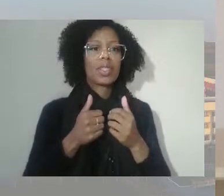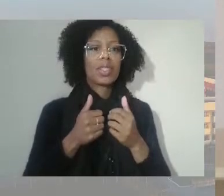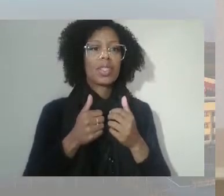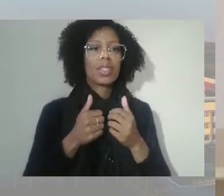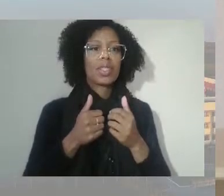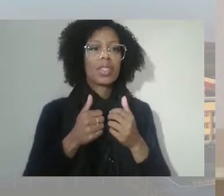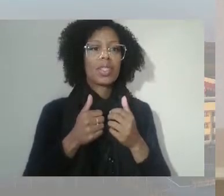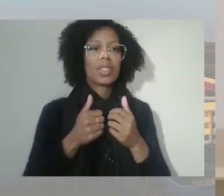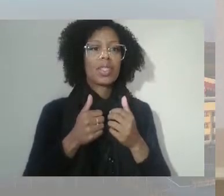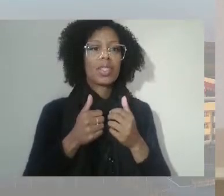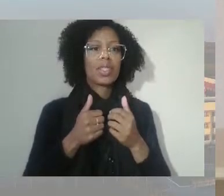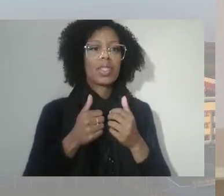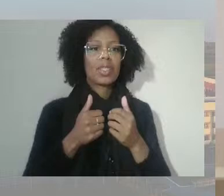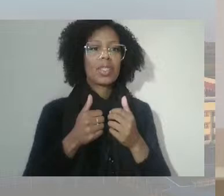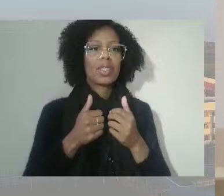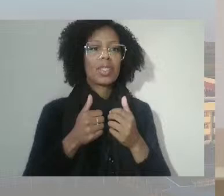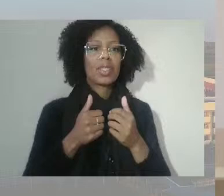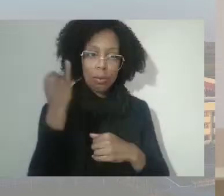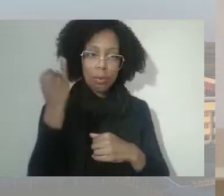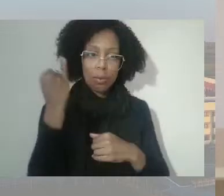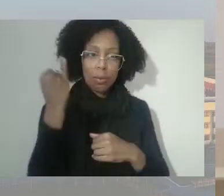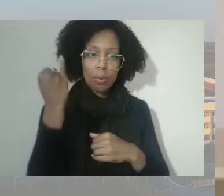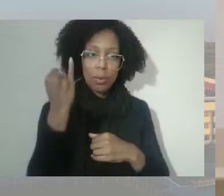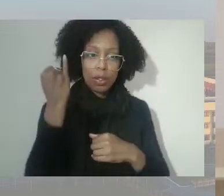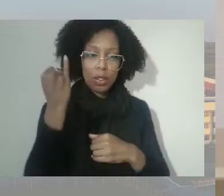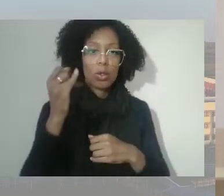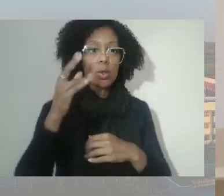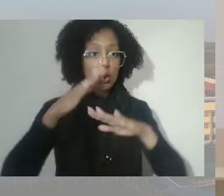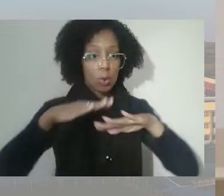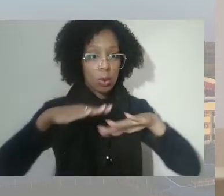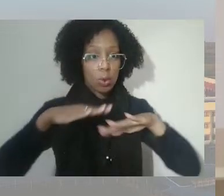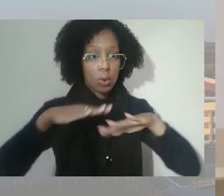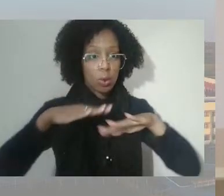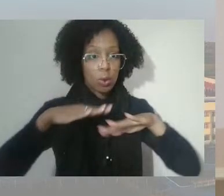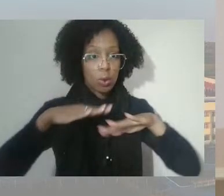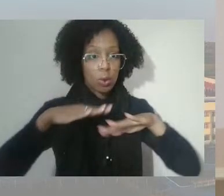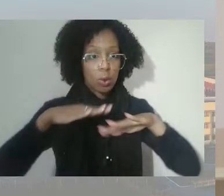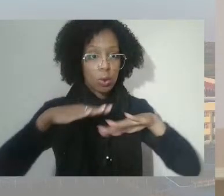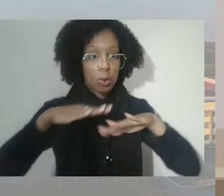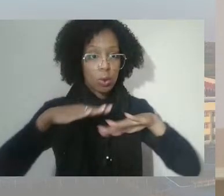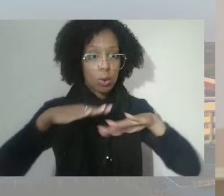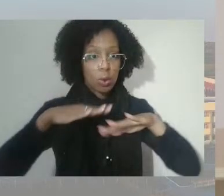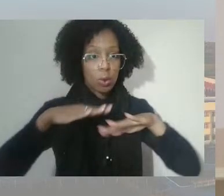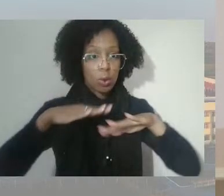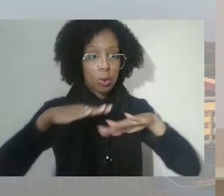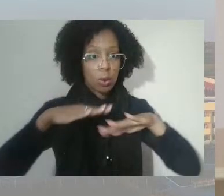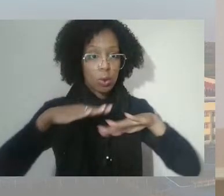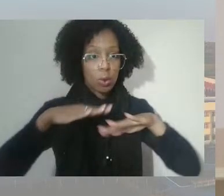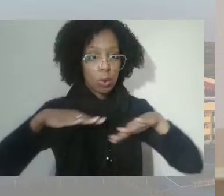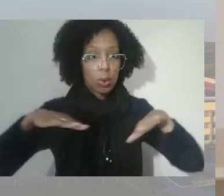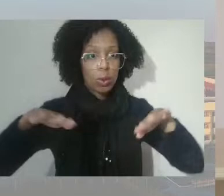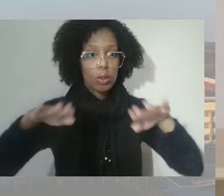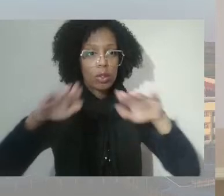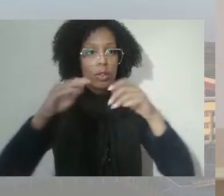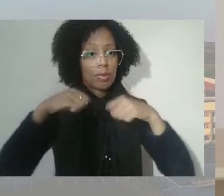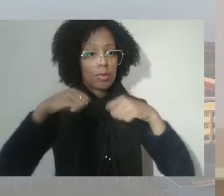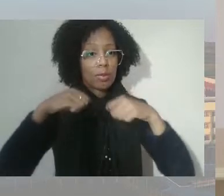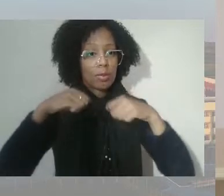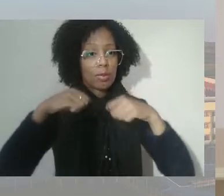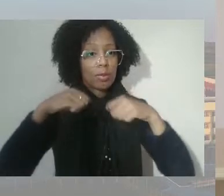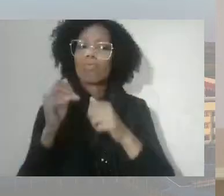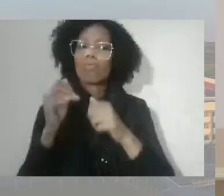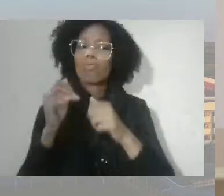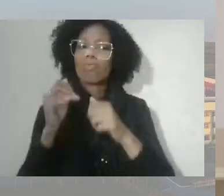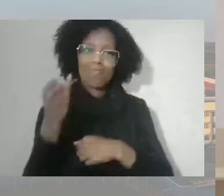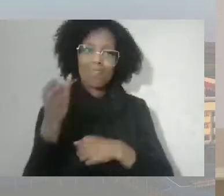trabalharam na comissão, que é fundamental, né, para a representatividade, para que a universidade continue